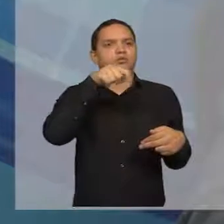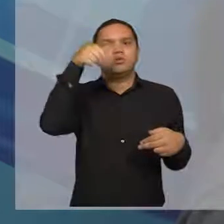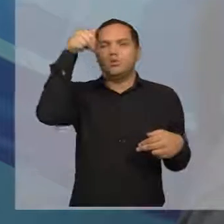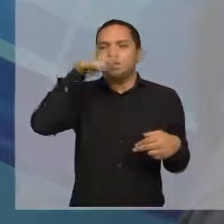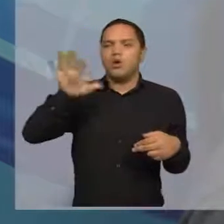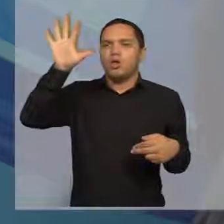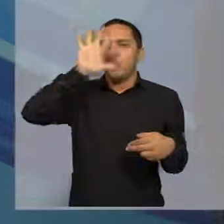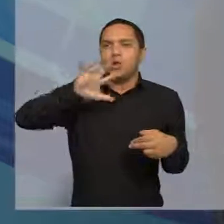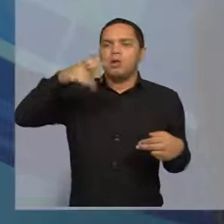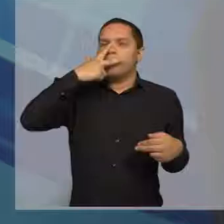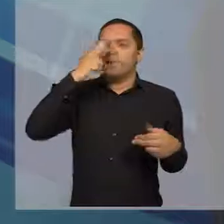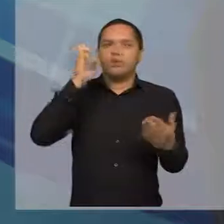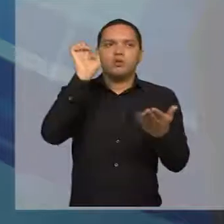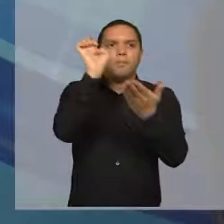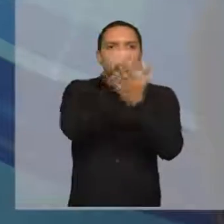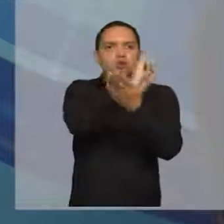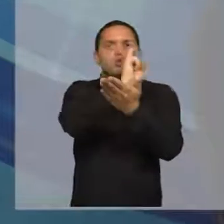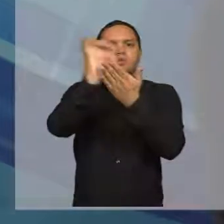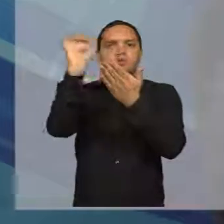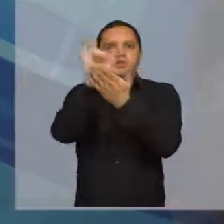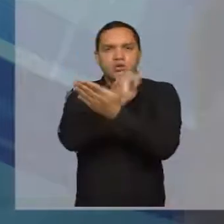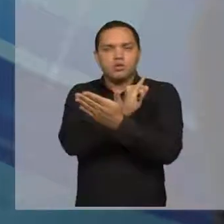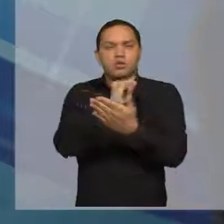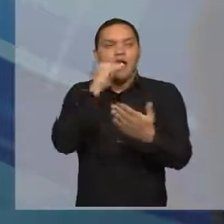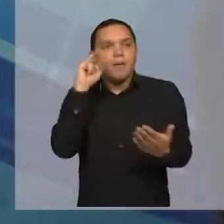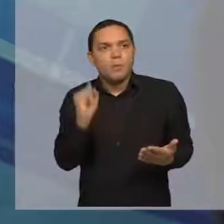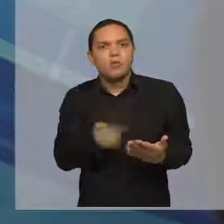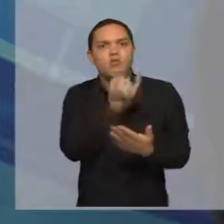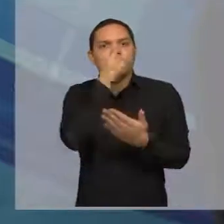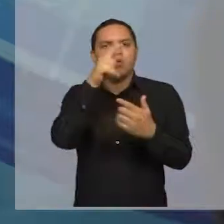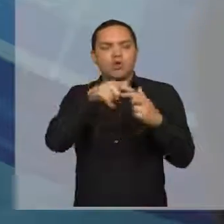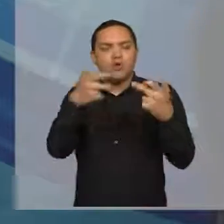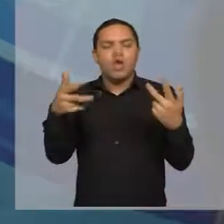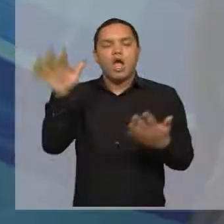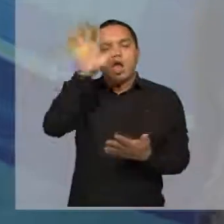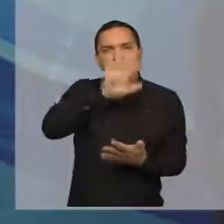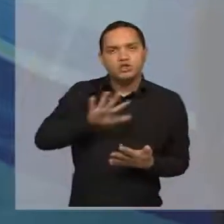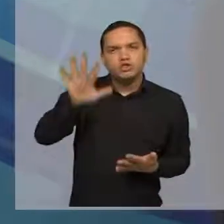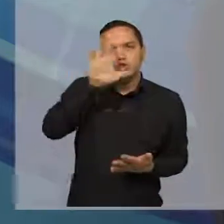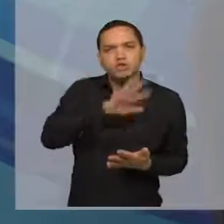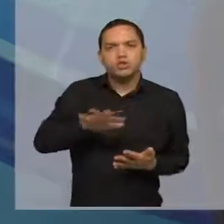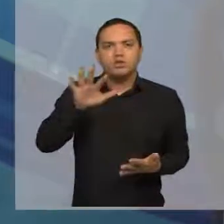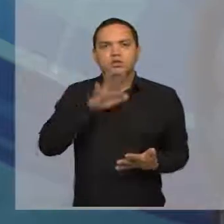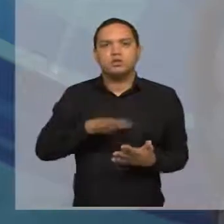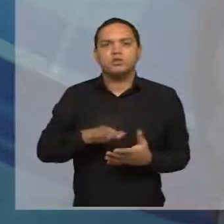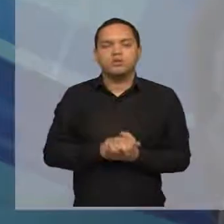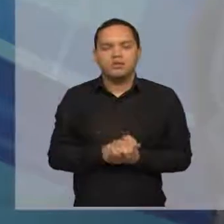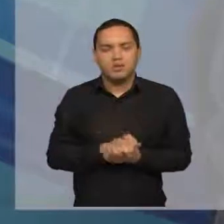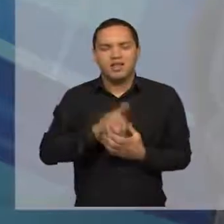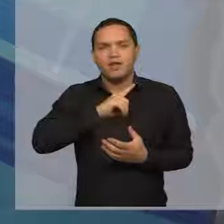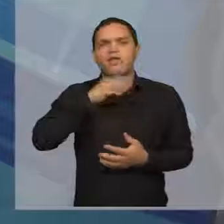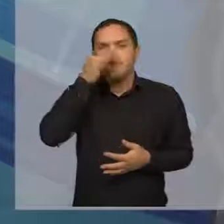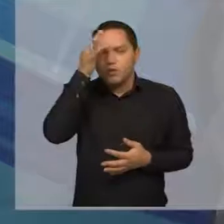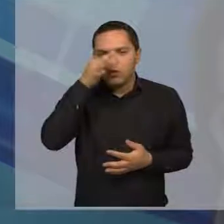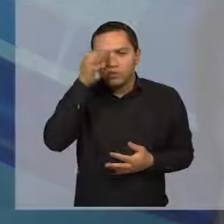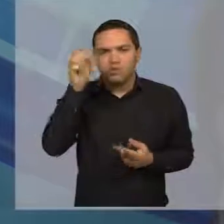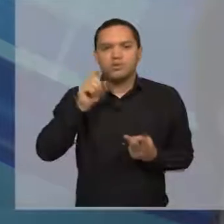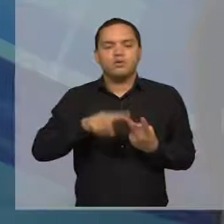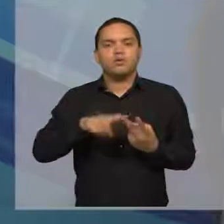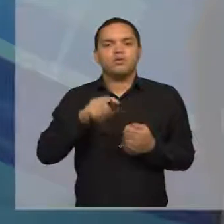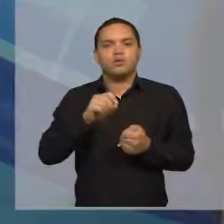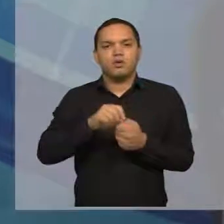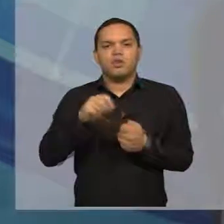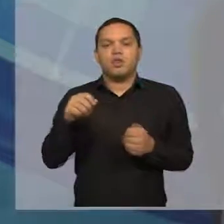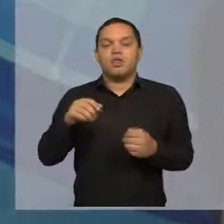Nordeste, utilizar os recursos existentes da região, já falou aqui em Flores, e a gente tem a produção